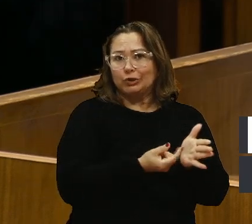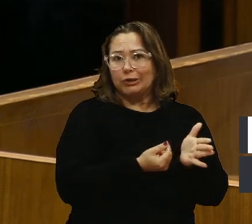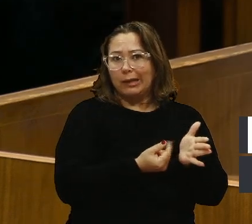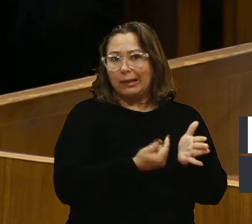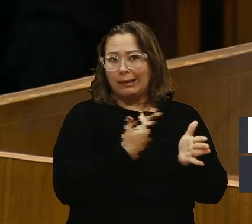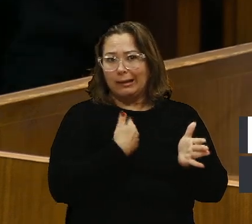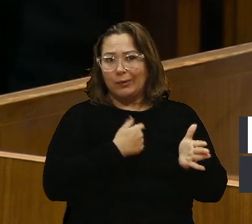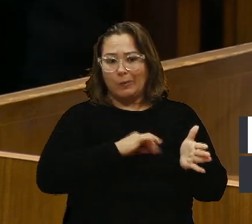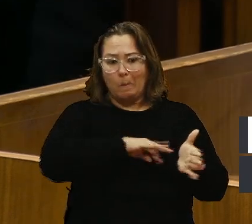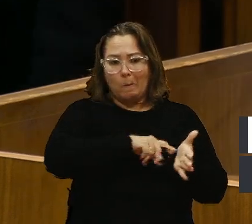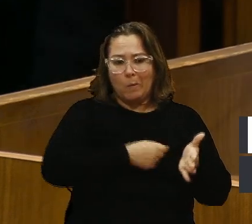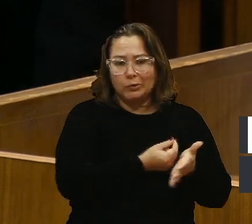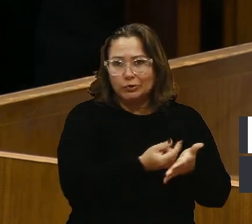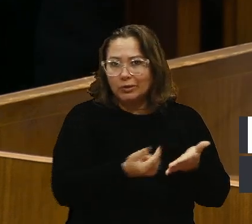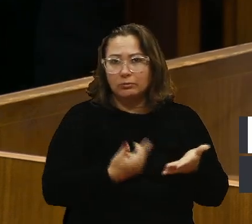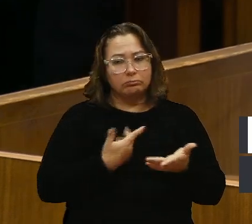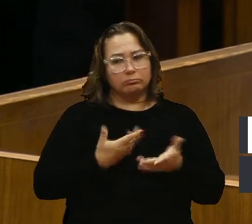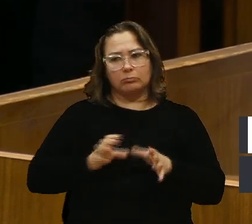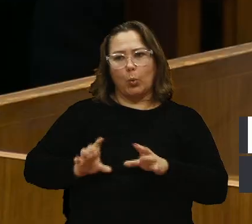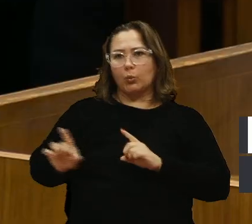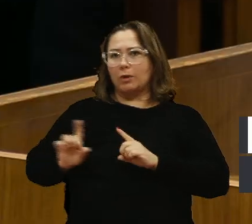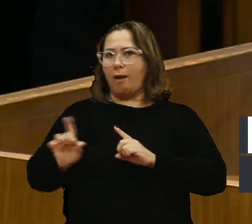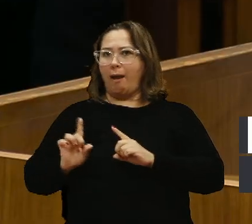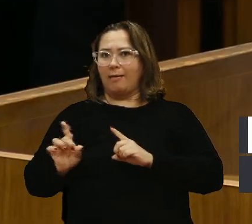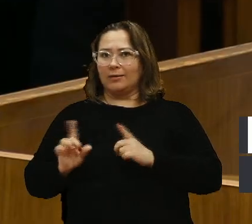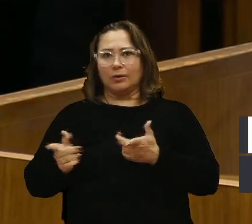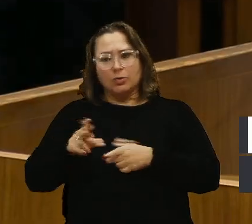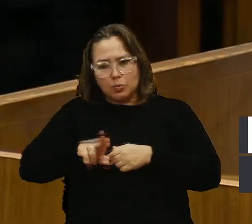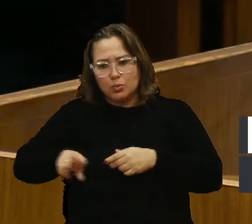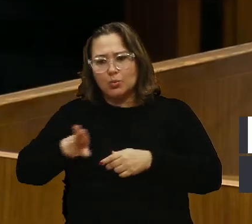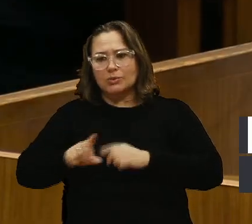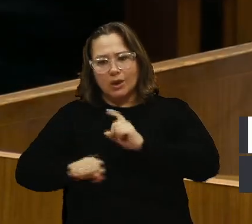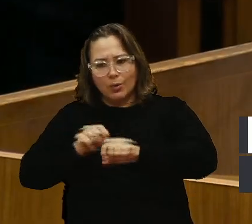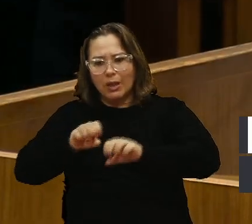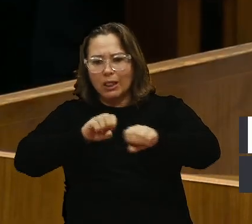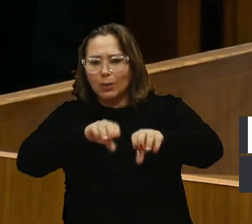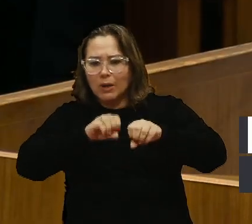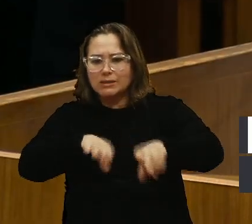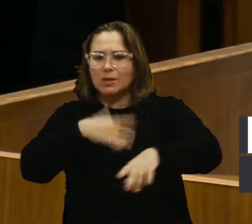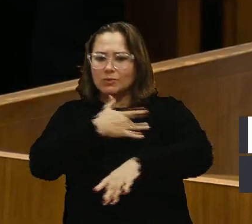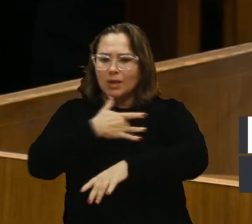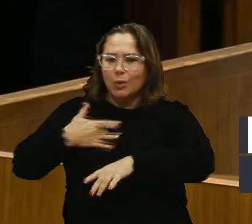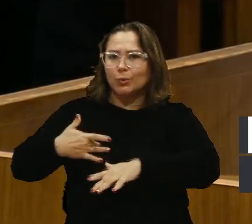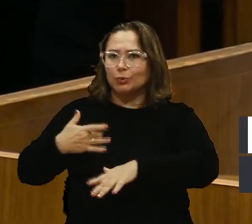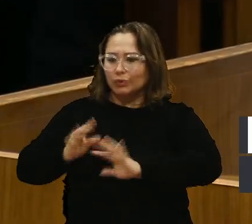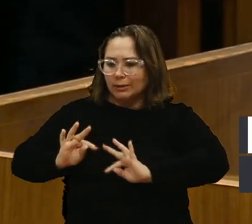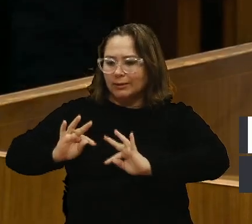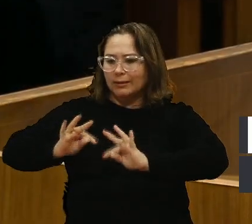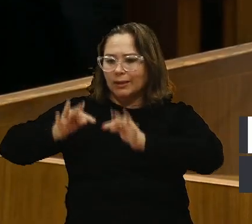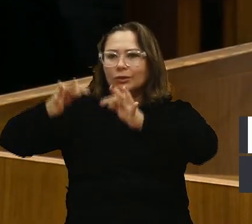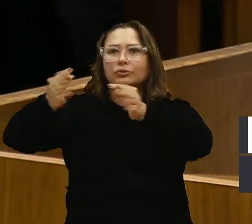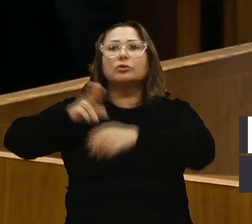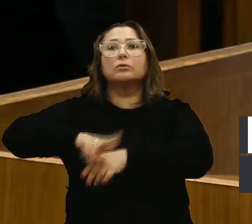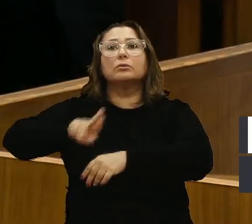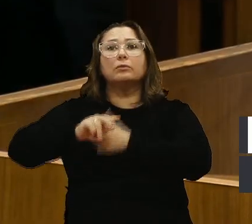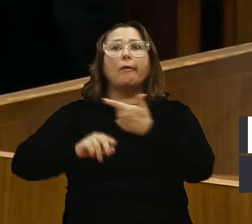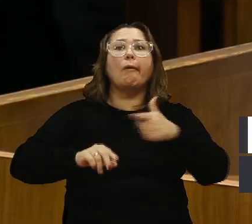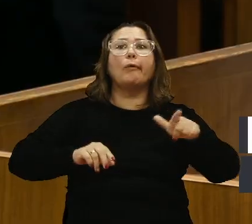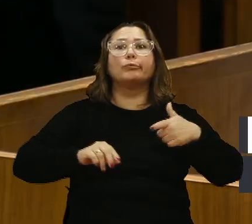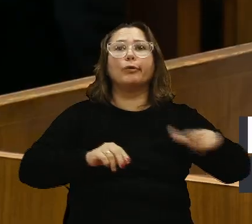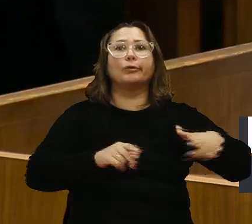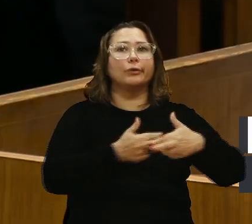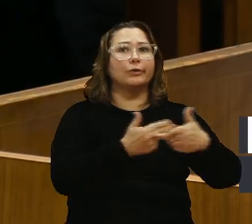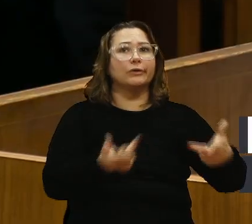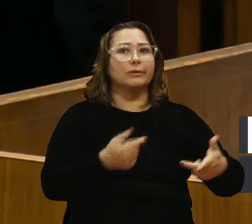do contribuinte, e não ao contrário, né? Ao invés deles usarem para educação, para saúde, a tecnologia, eles usam para esse tipo de